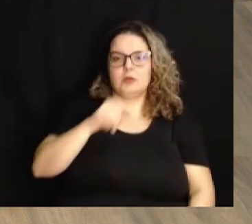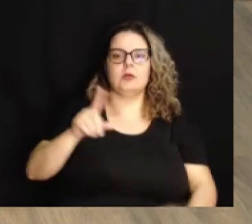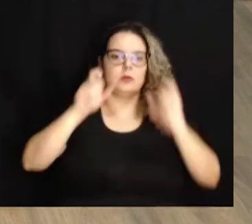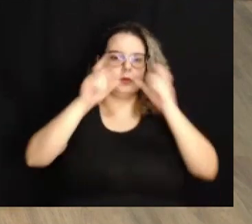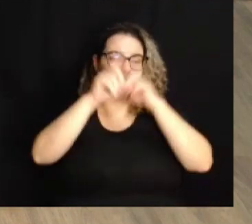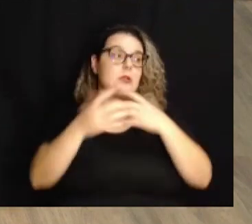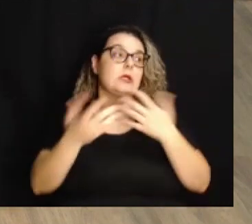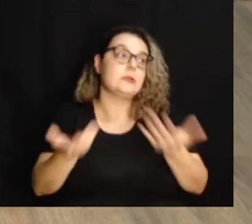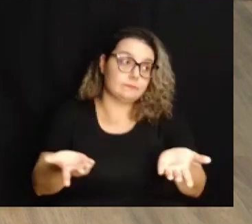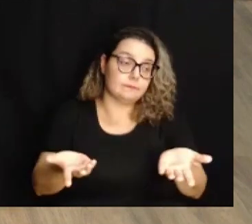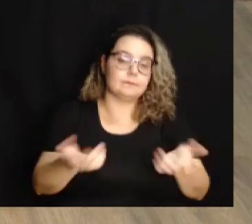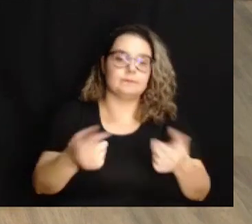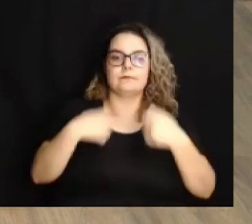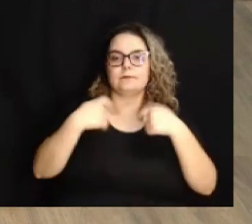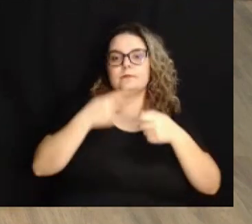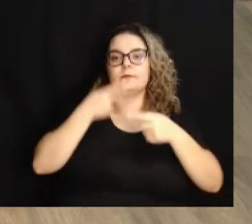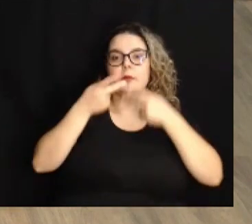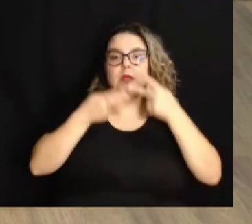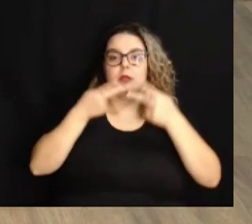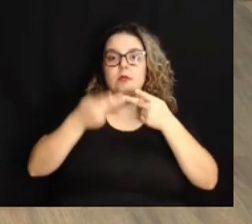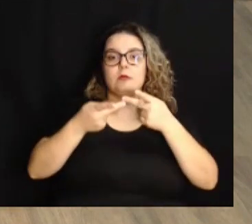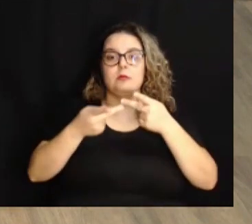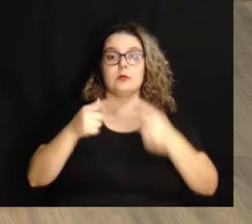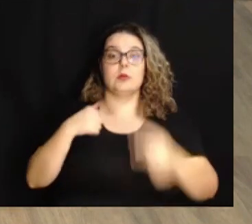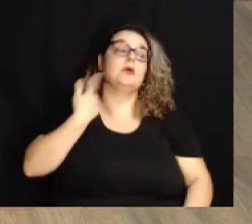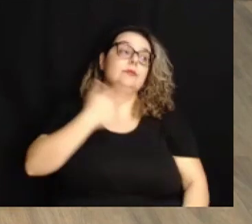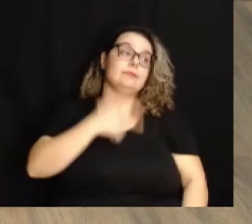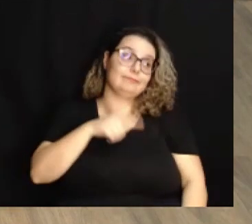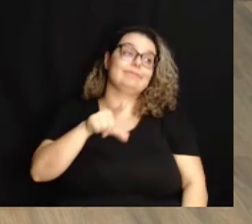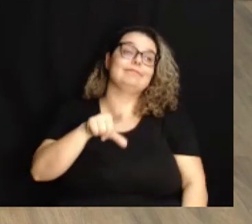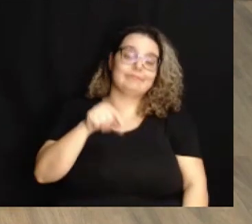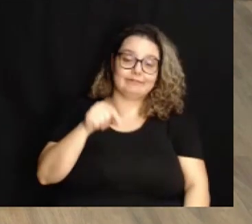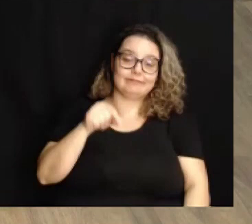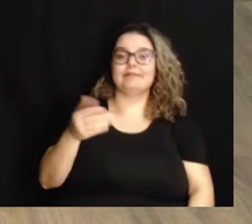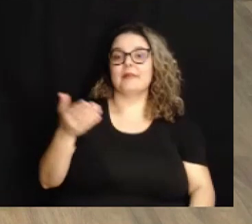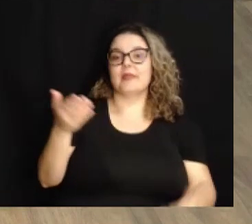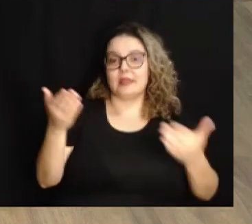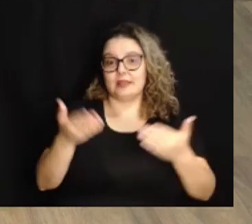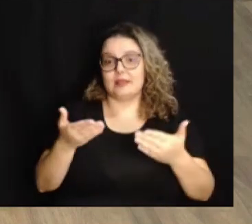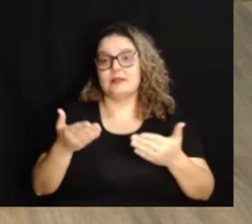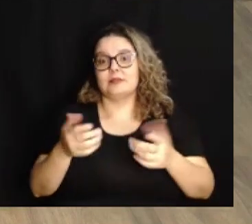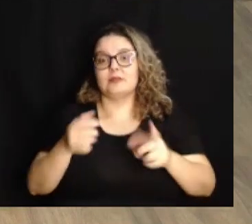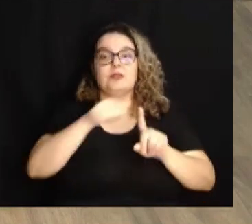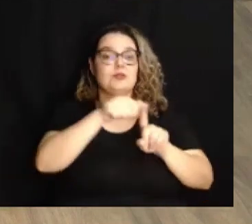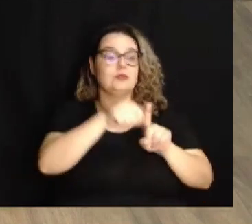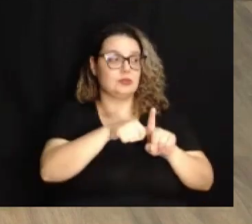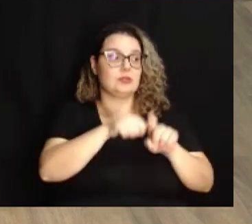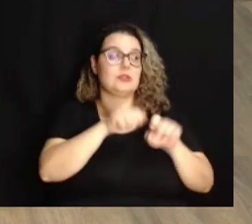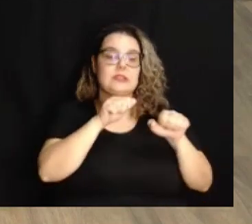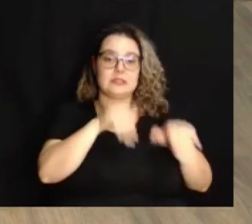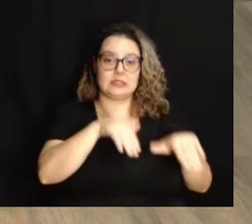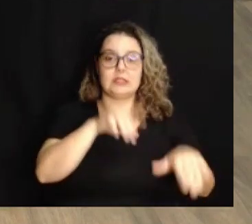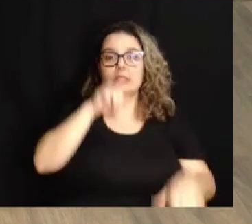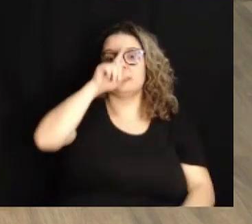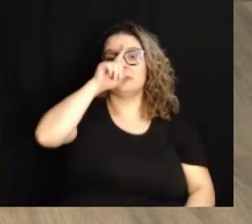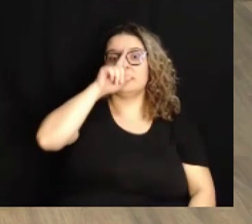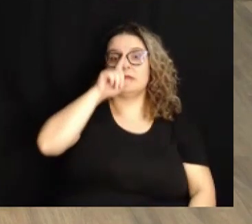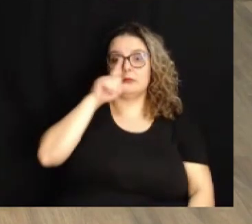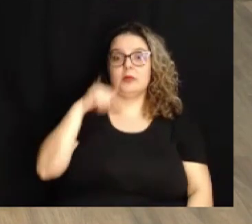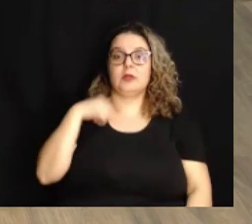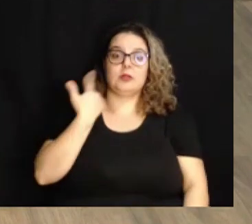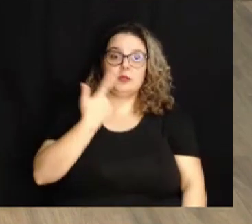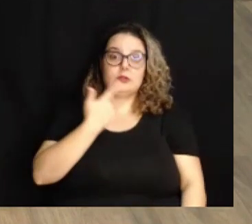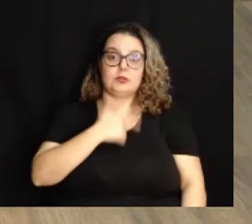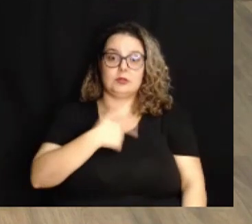precisa falar. E nós escolhemos, né, agora, setembro amarelo, a gente está com